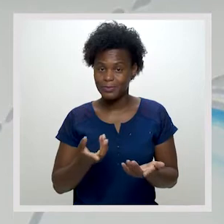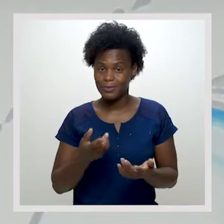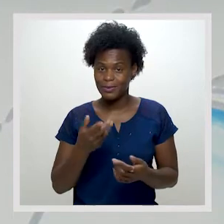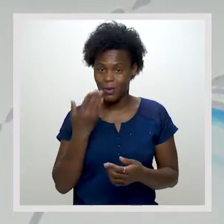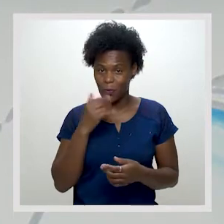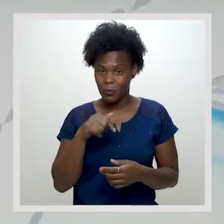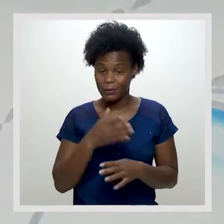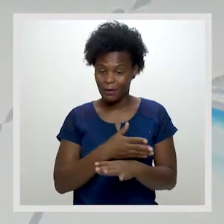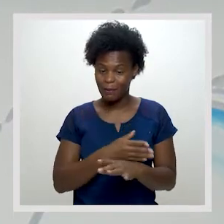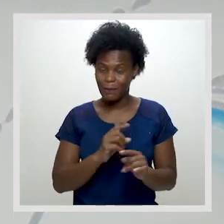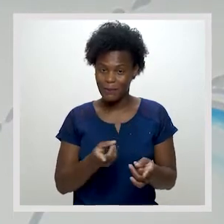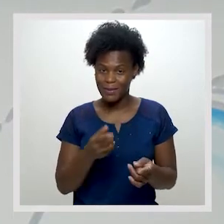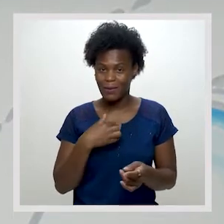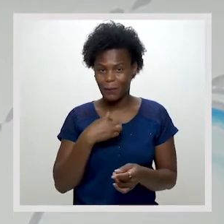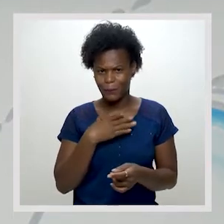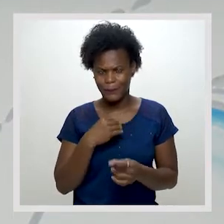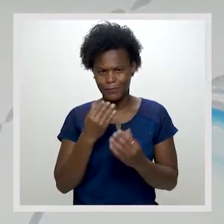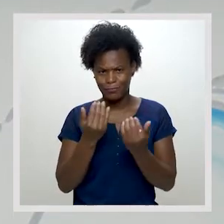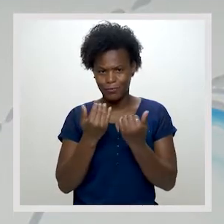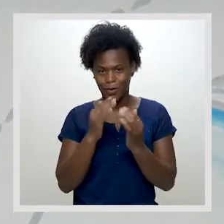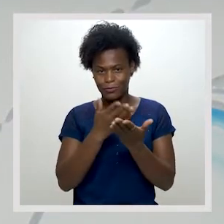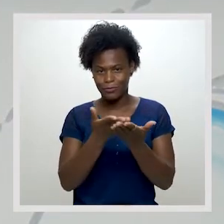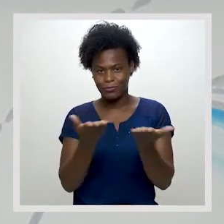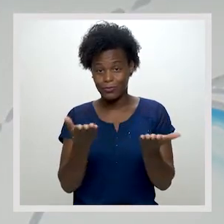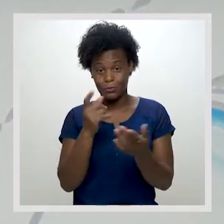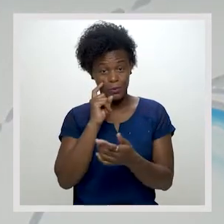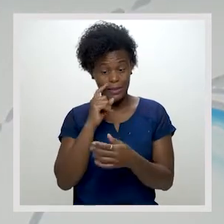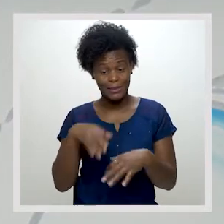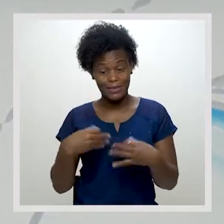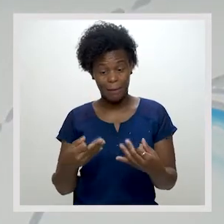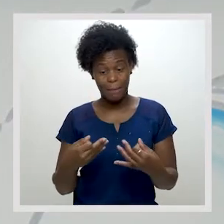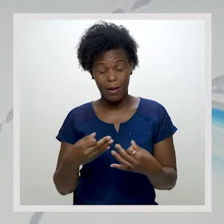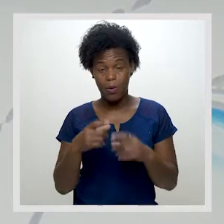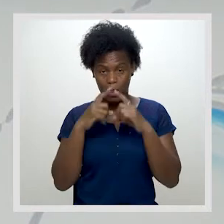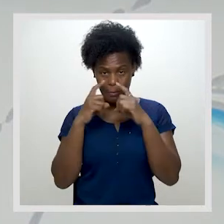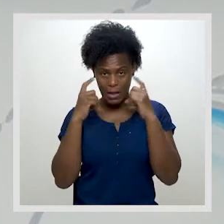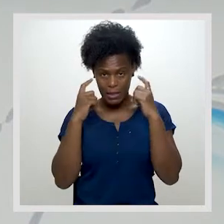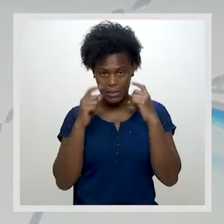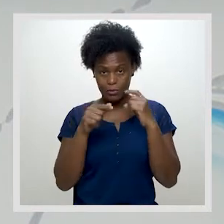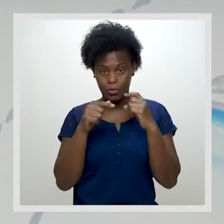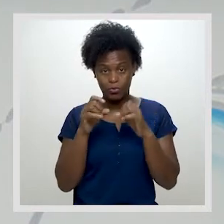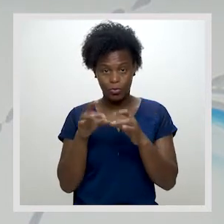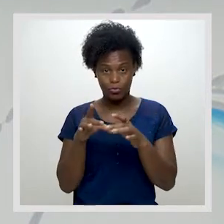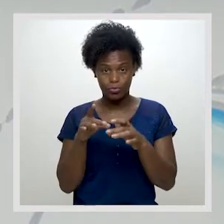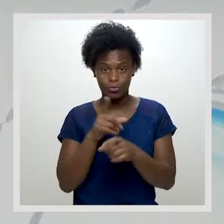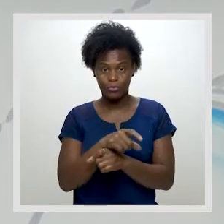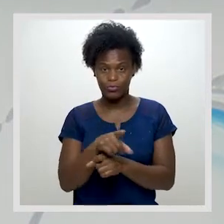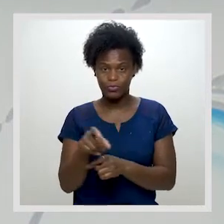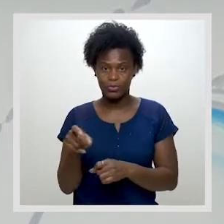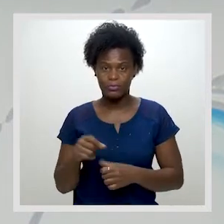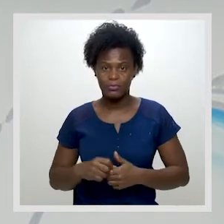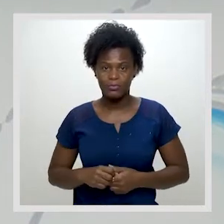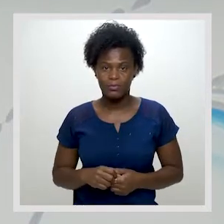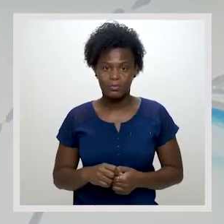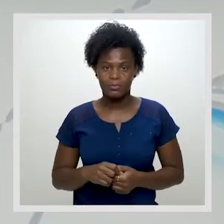hoje, gostaria de vos deixar uma dica. Protejam-se sempre. Usem a máscara contra o